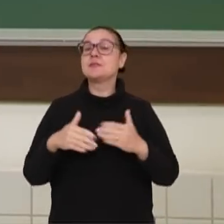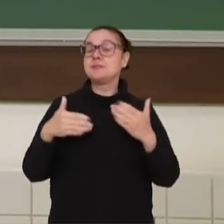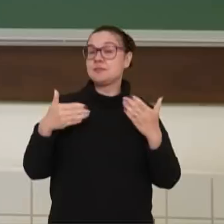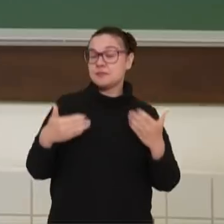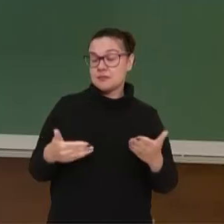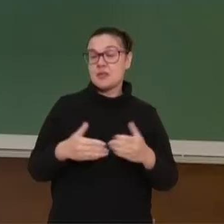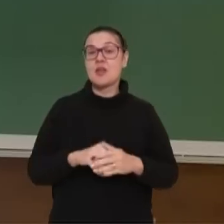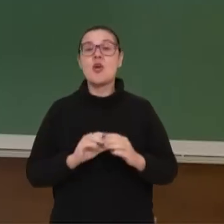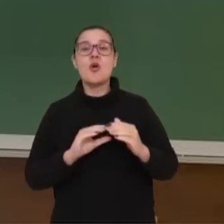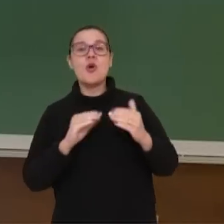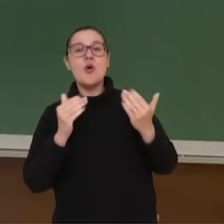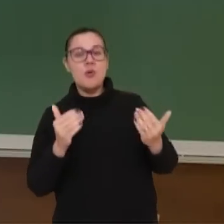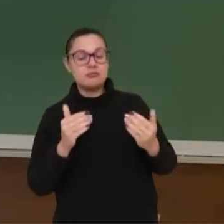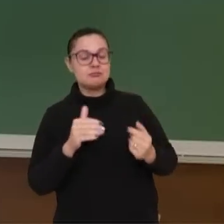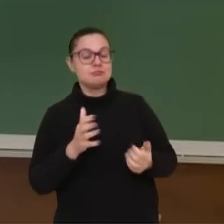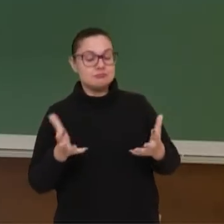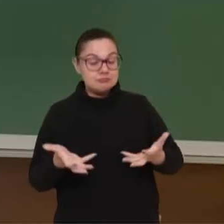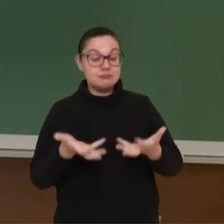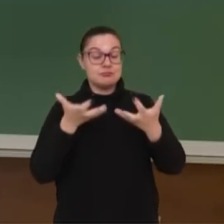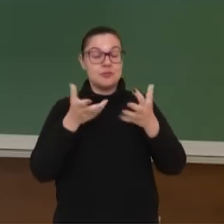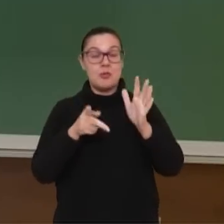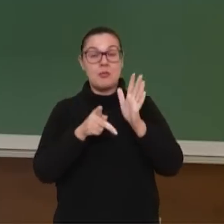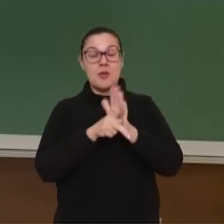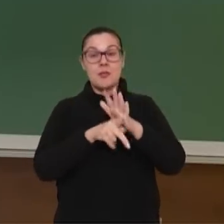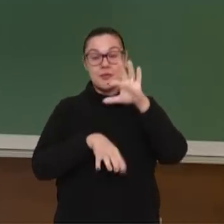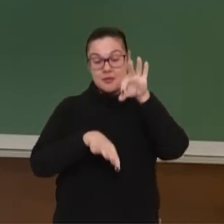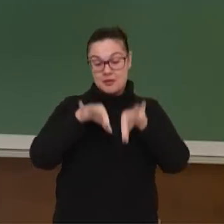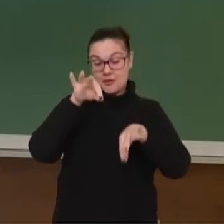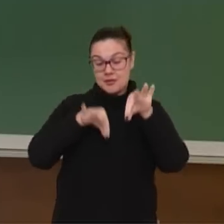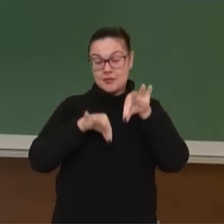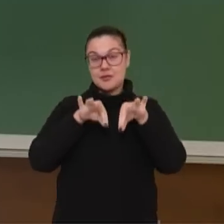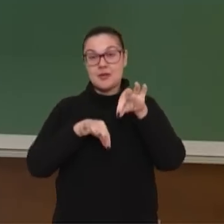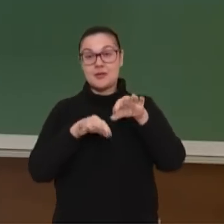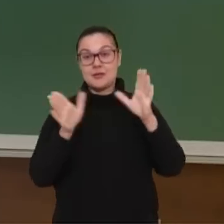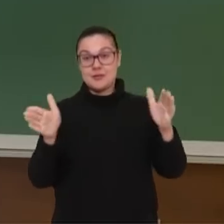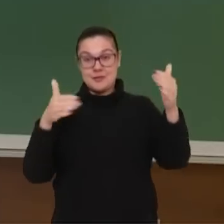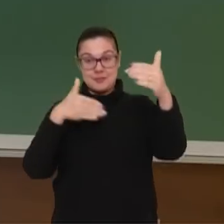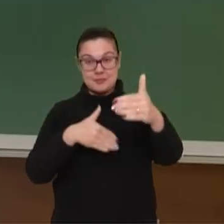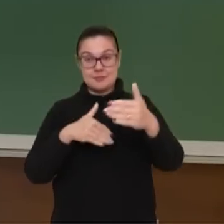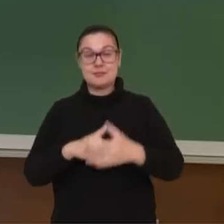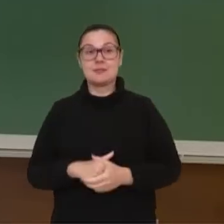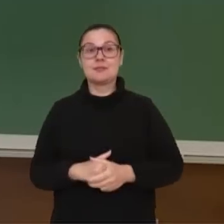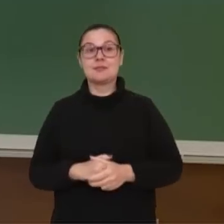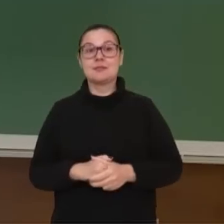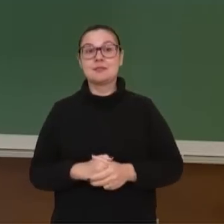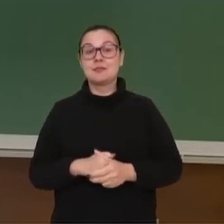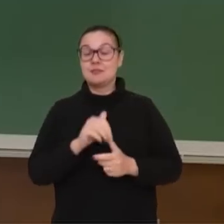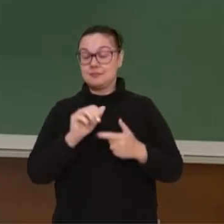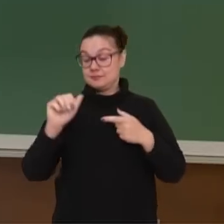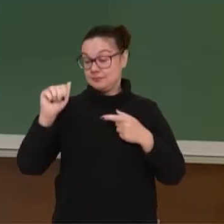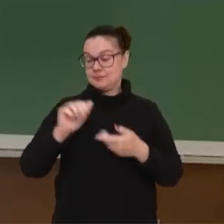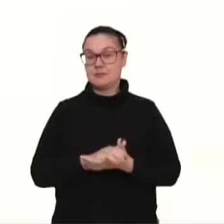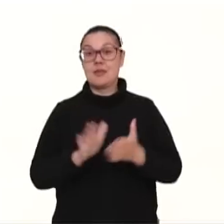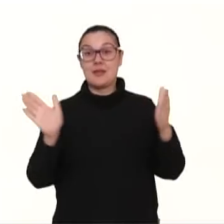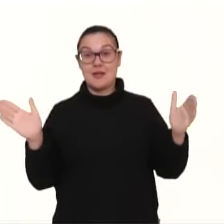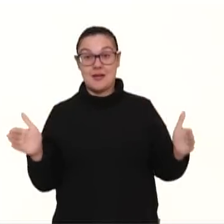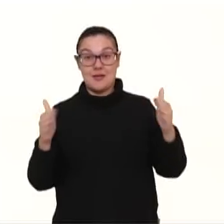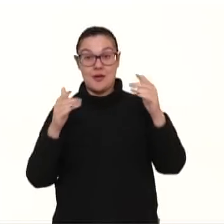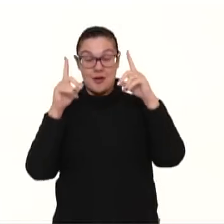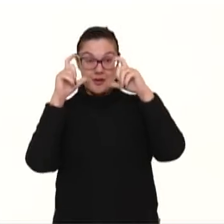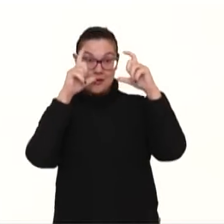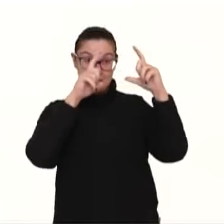Então, em que foi inspirado o nome do teatro lambe-lambe? Alternativa A,